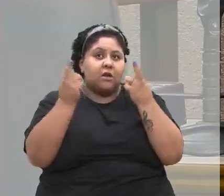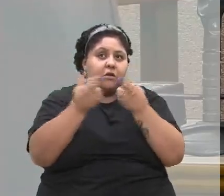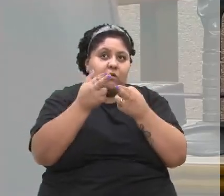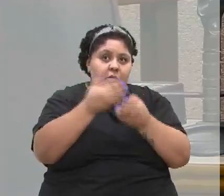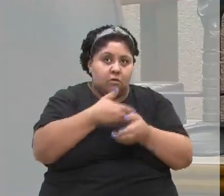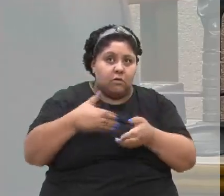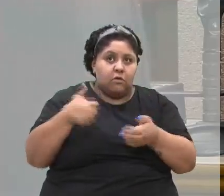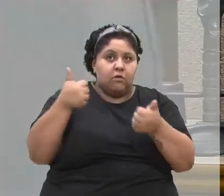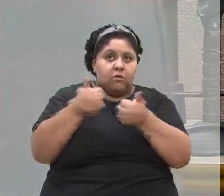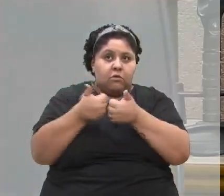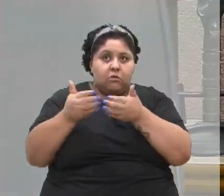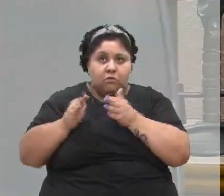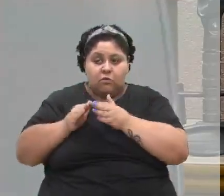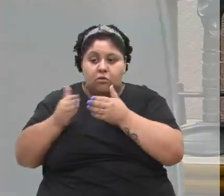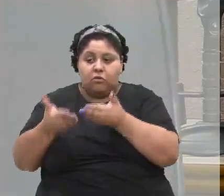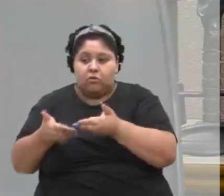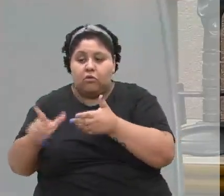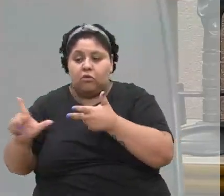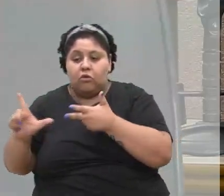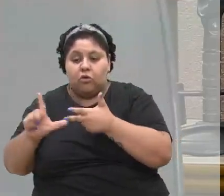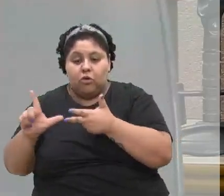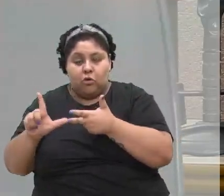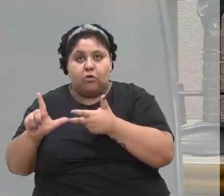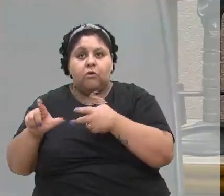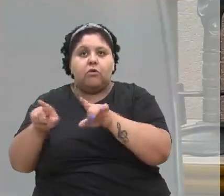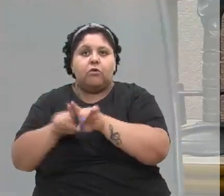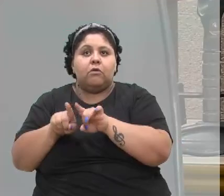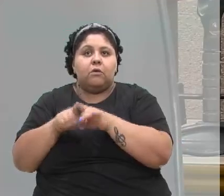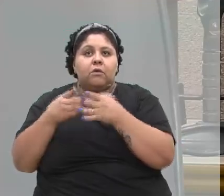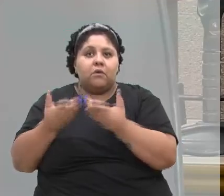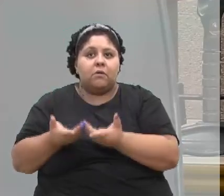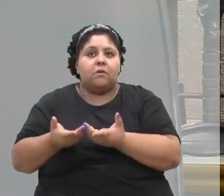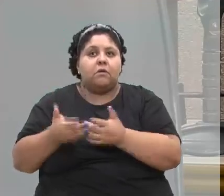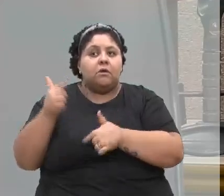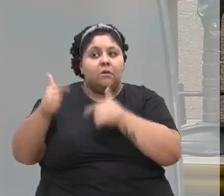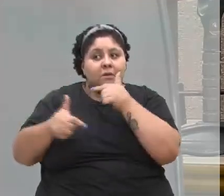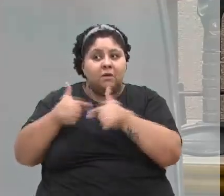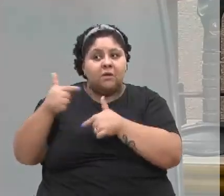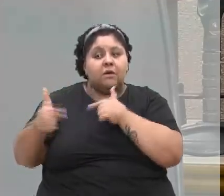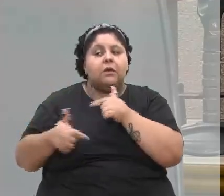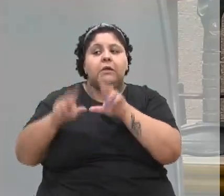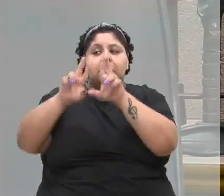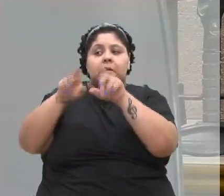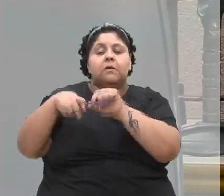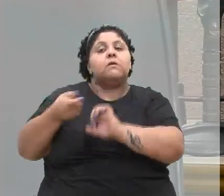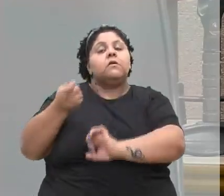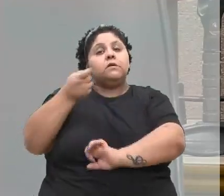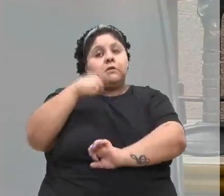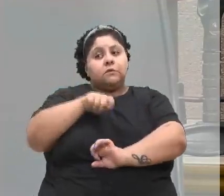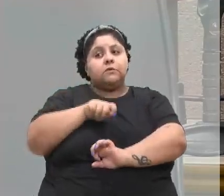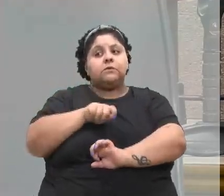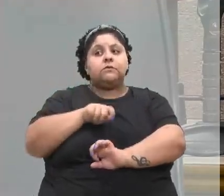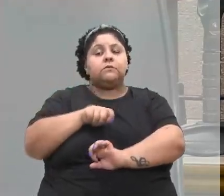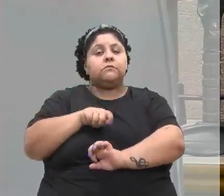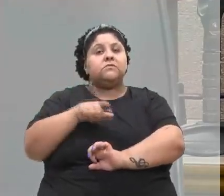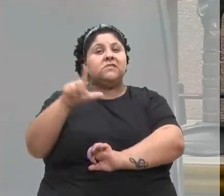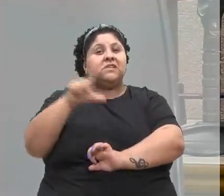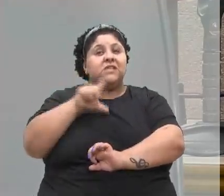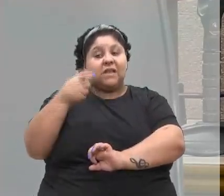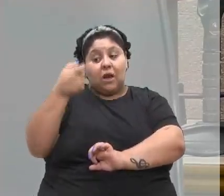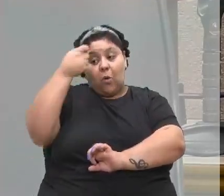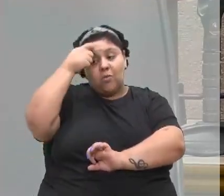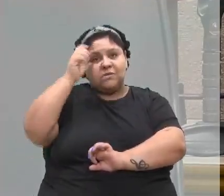junto à Comissão de Legislação Participativa e Comunitária, para trabalhar justamente esse tema. E precisa-se ter a